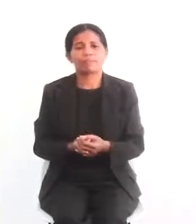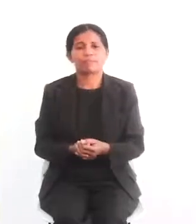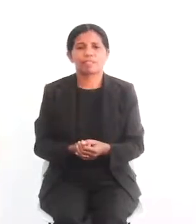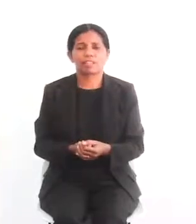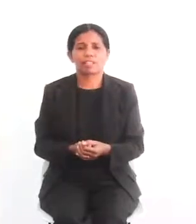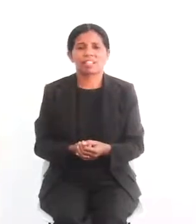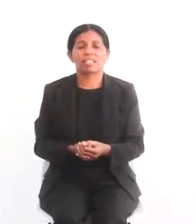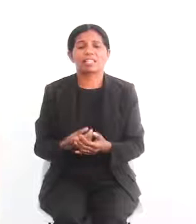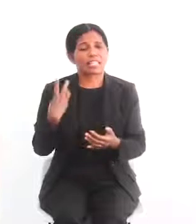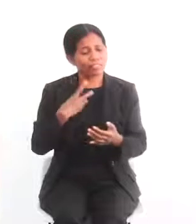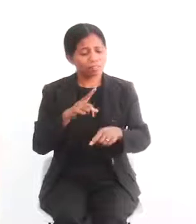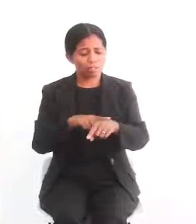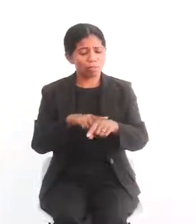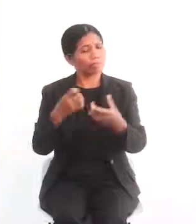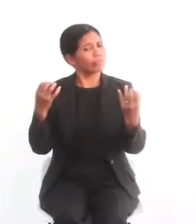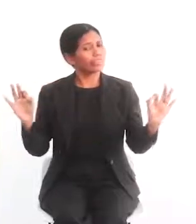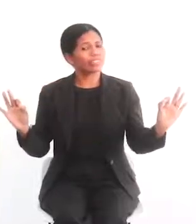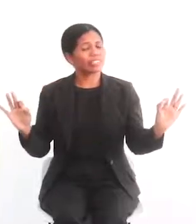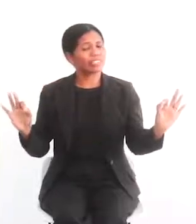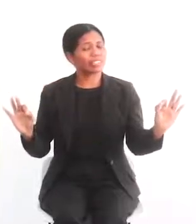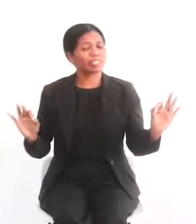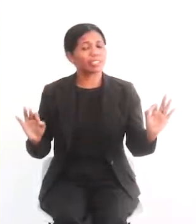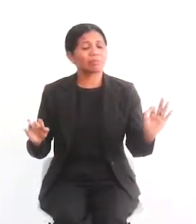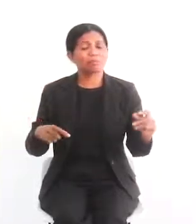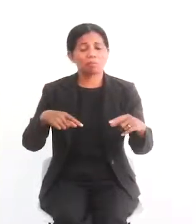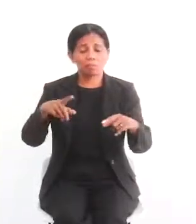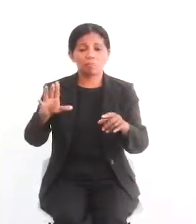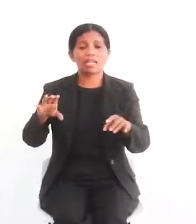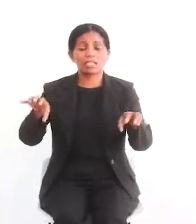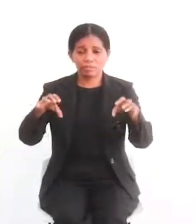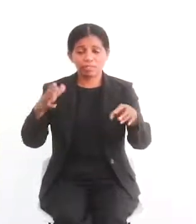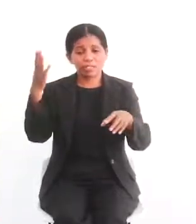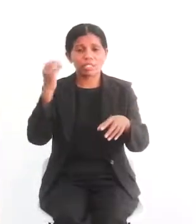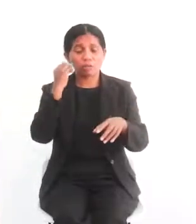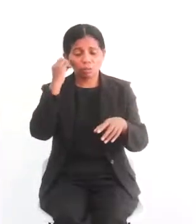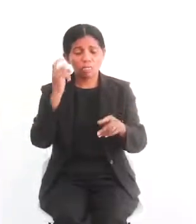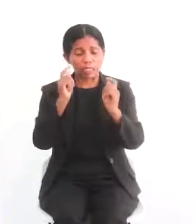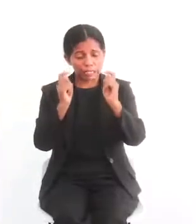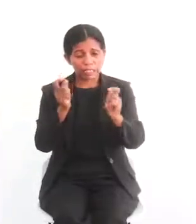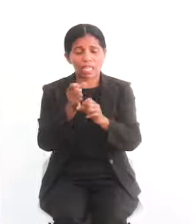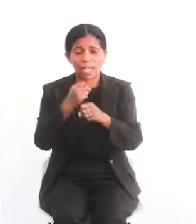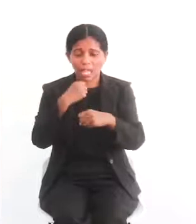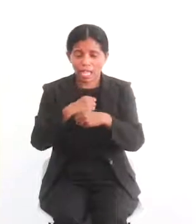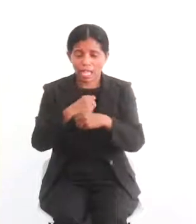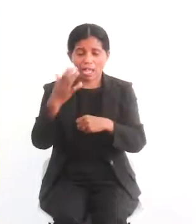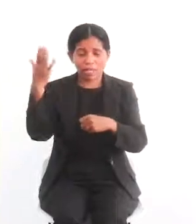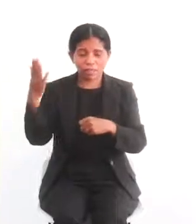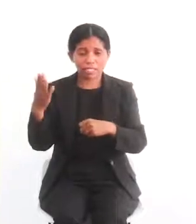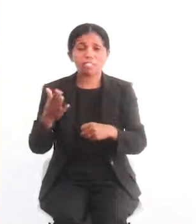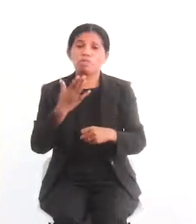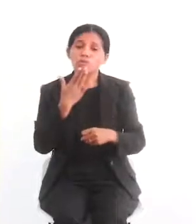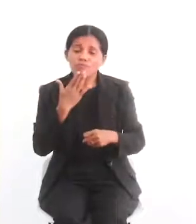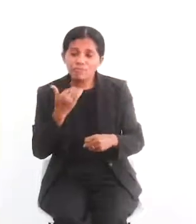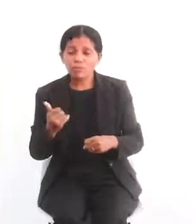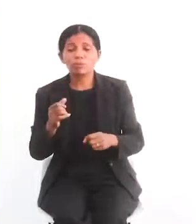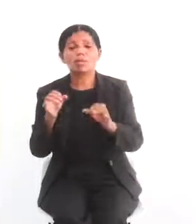tempo acabou! Para trabalho de casa, vão tentar fazer esta receita deliciosa para todos os